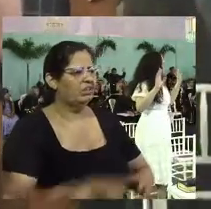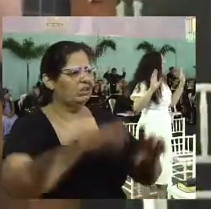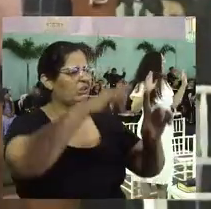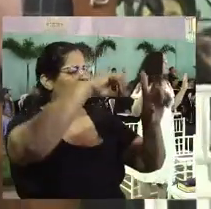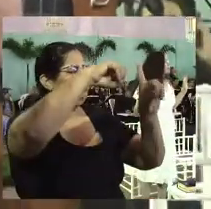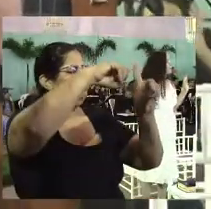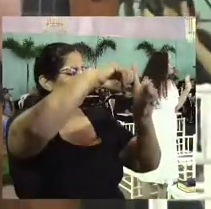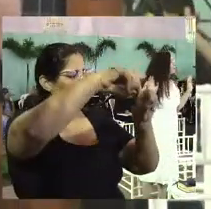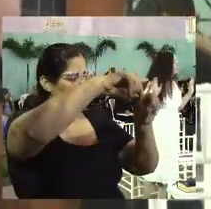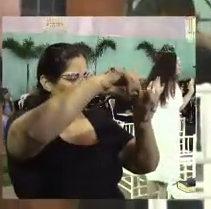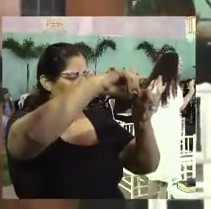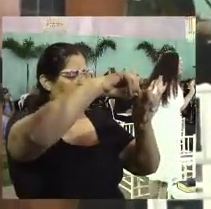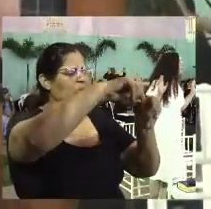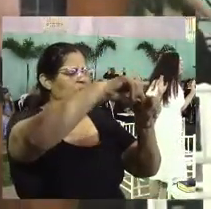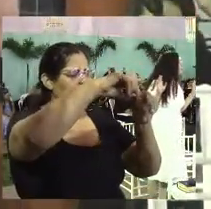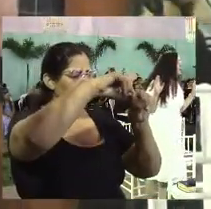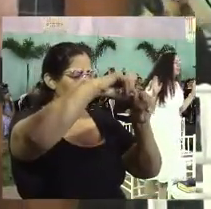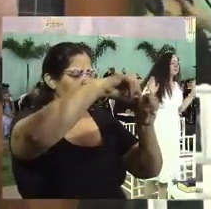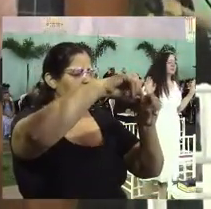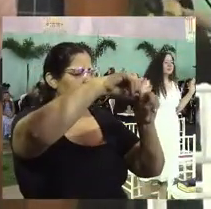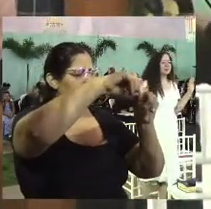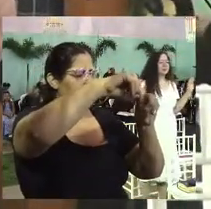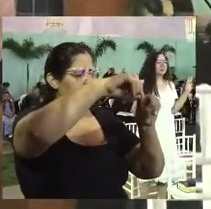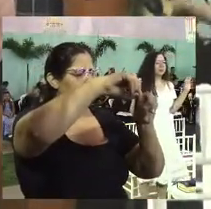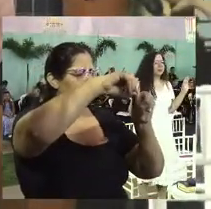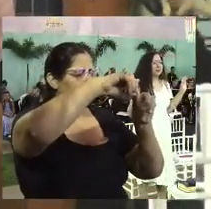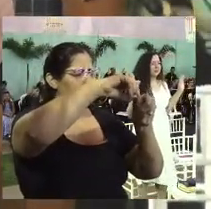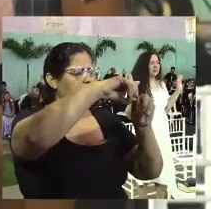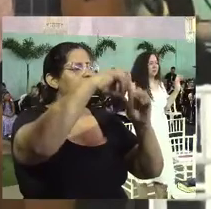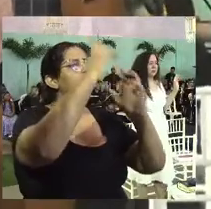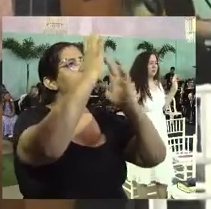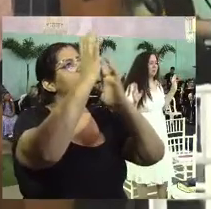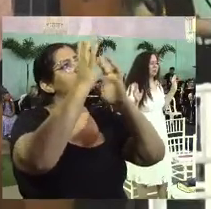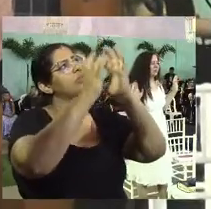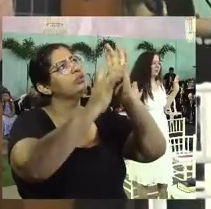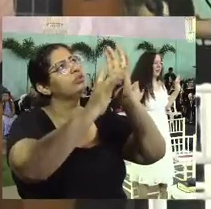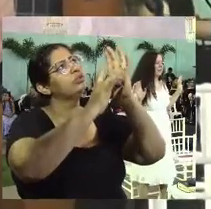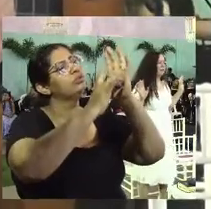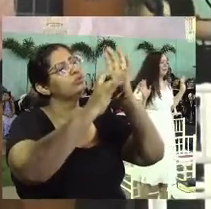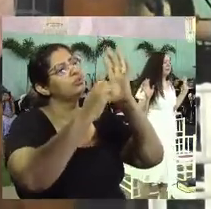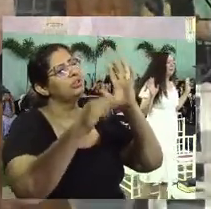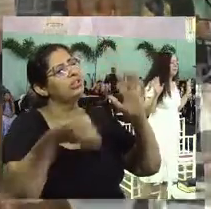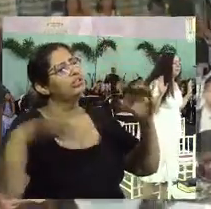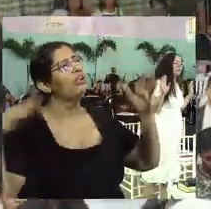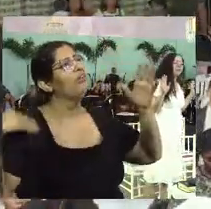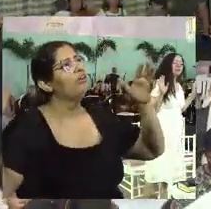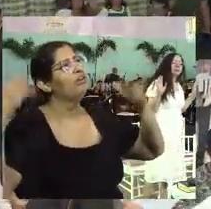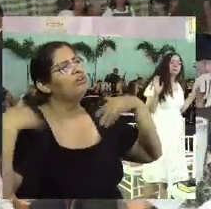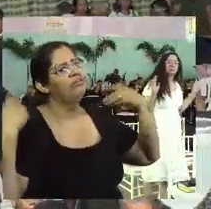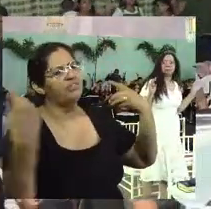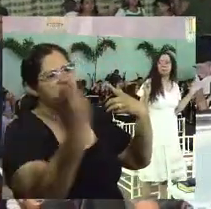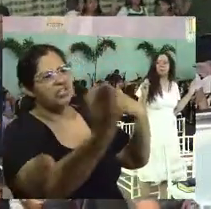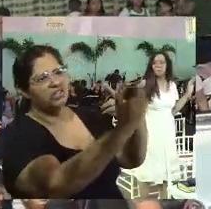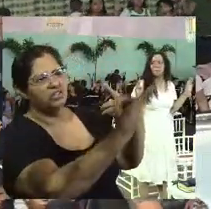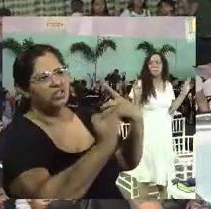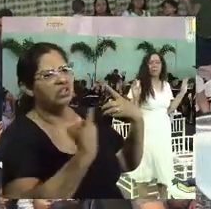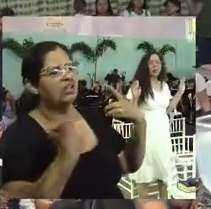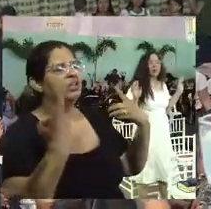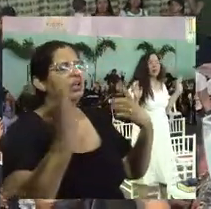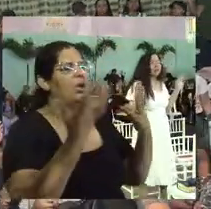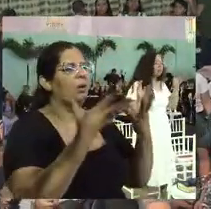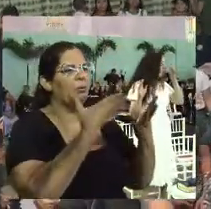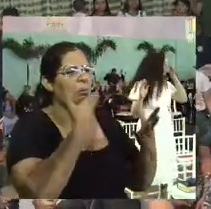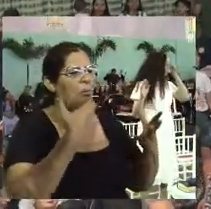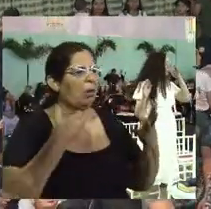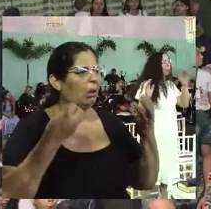cruz a mensagem da cruz ó Jesus esse Aviva Ariquemes uma das maiores cruzadas da nação